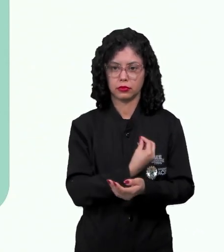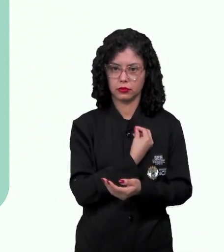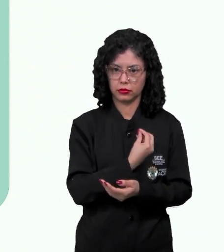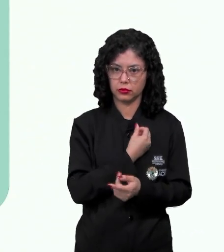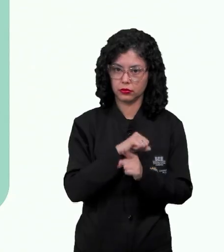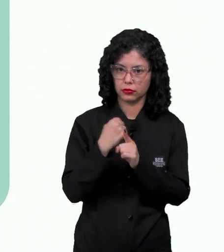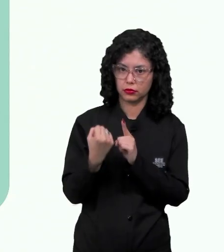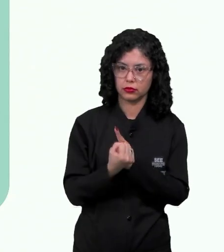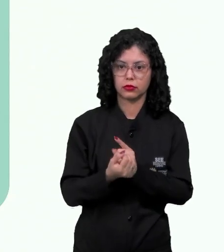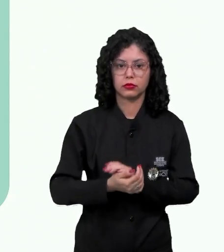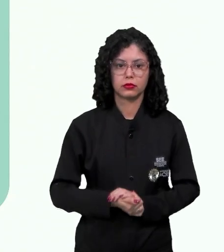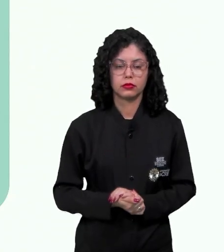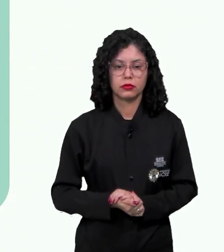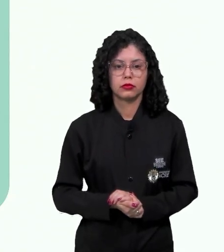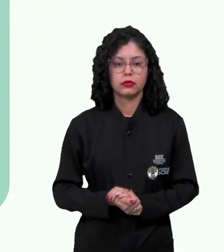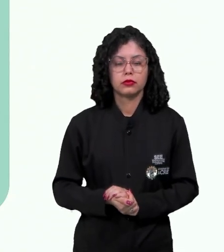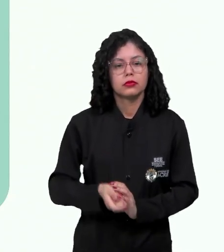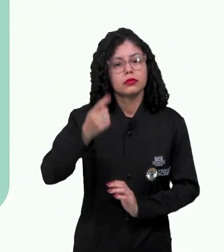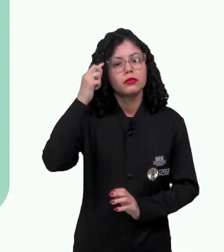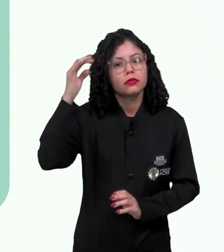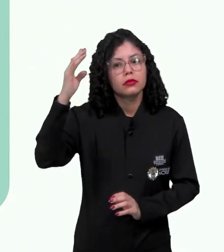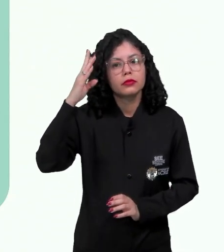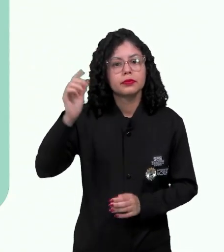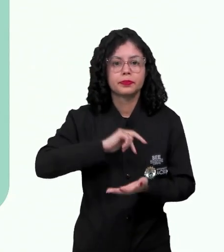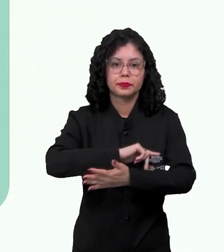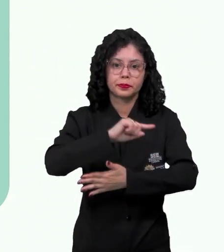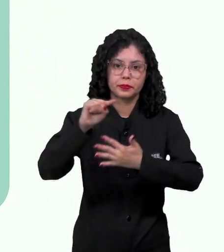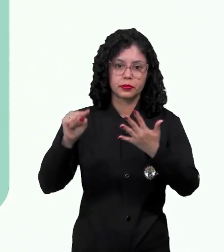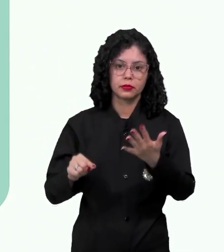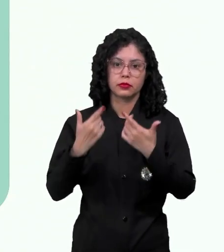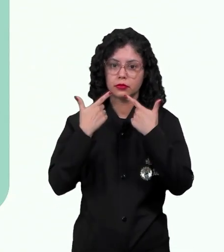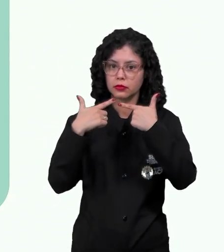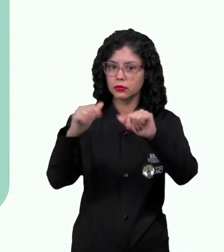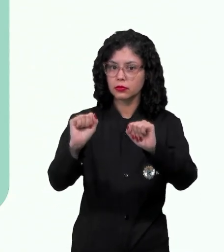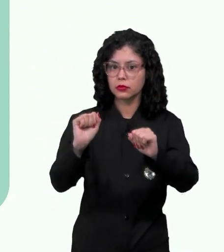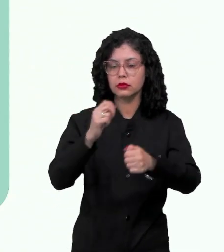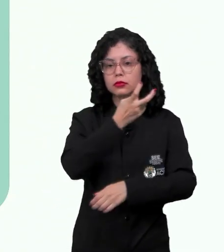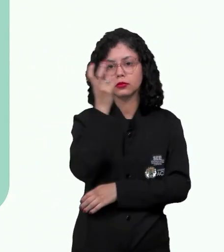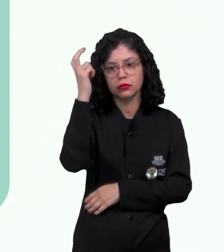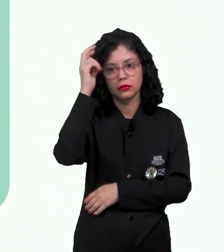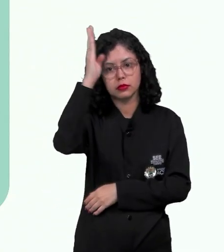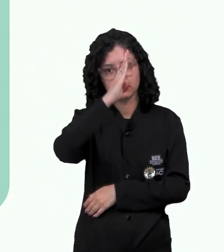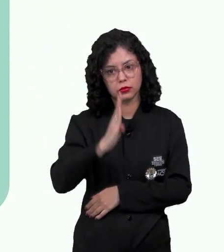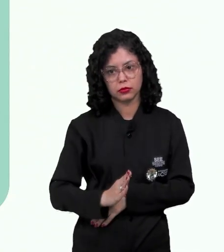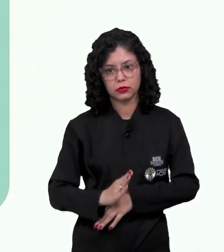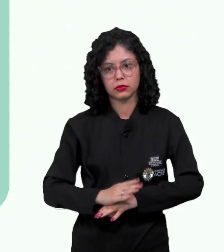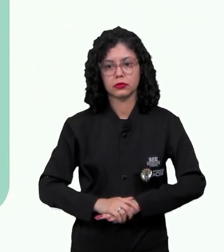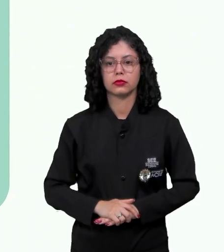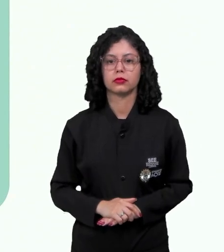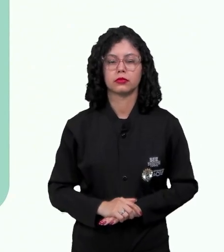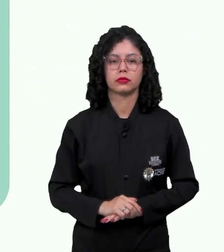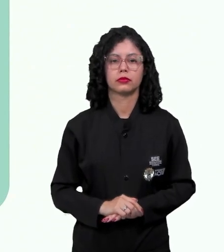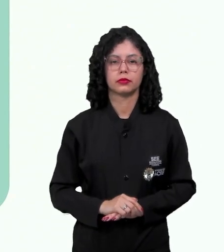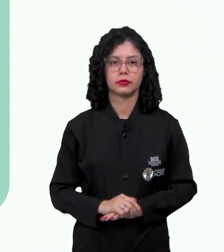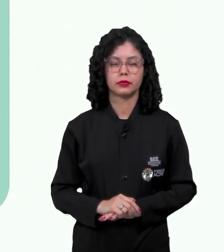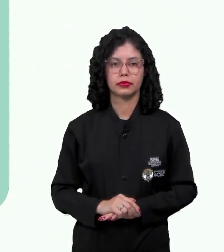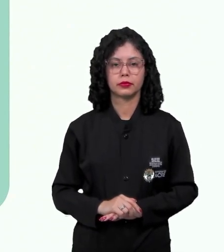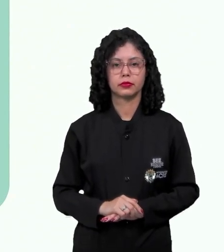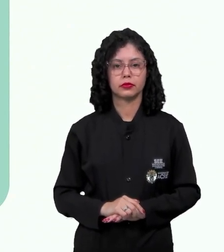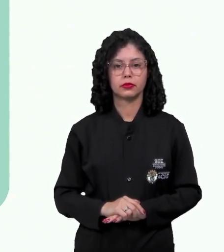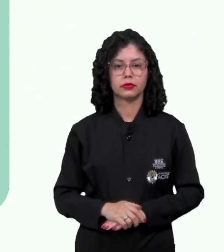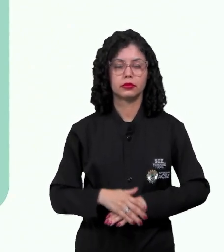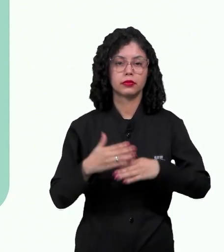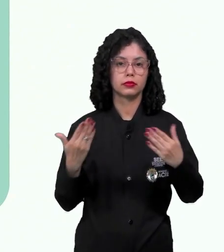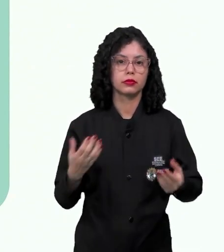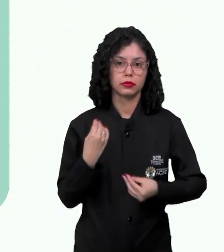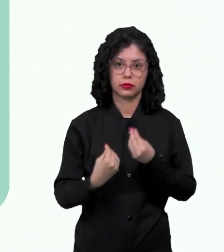diferentes esferas na vida social e também refletem sobre diversidade linguística e cultural do Brasil.